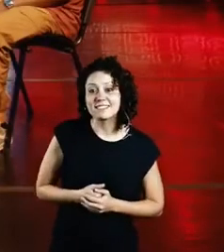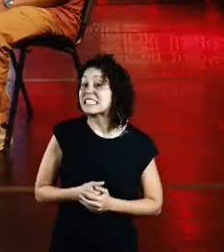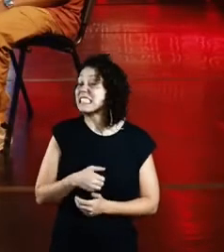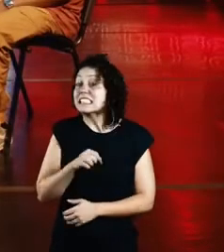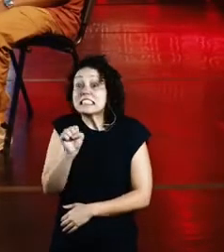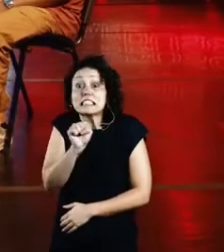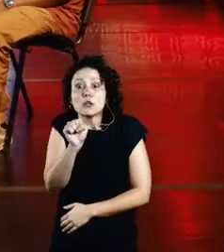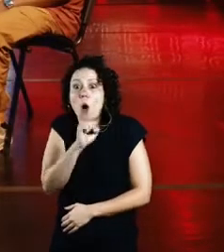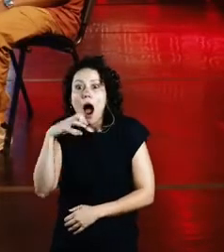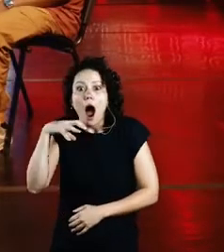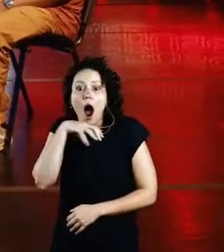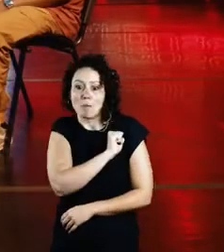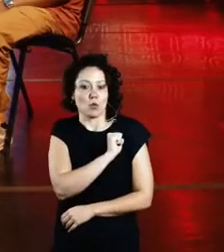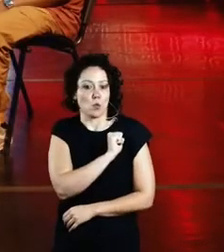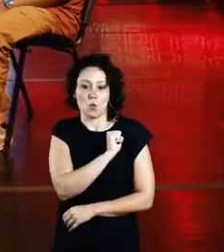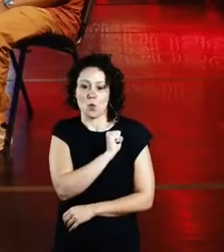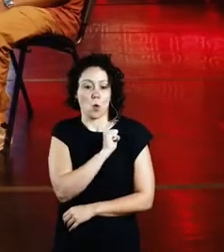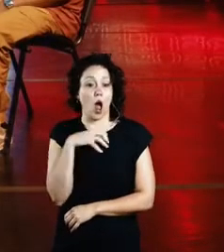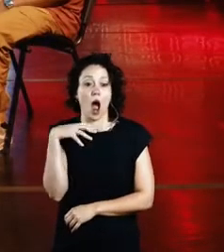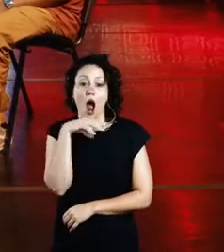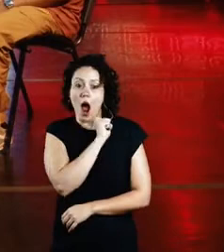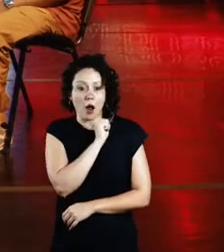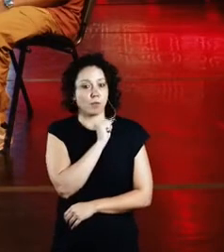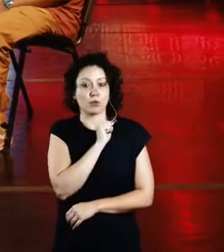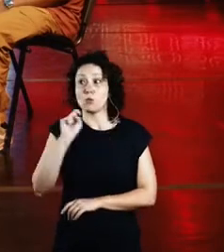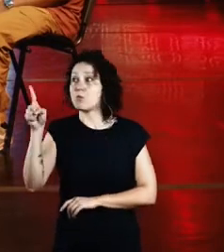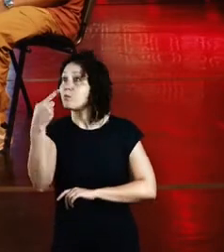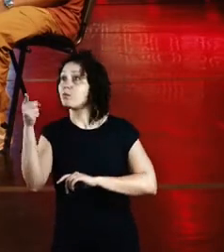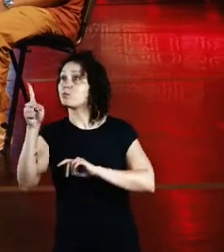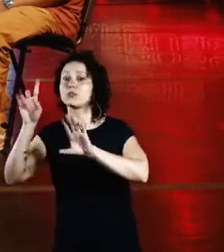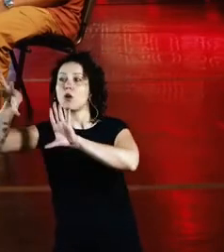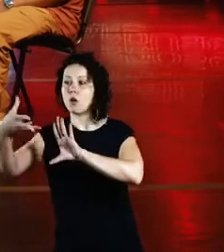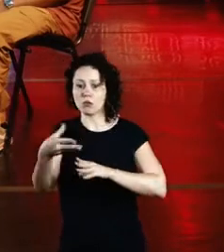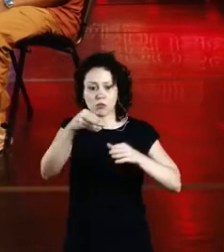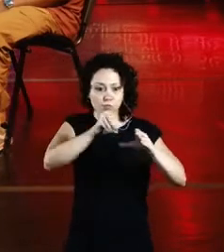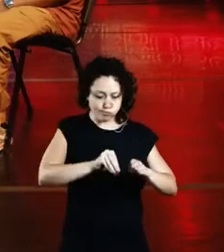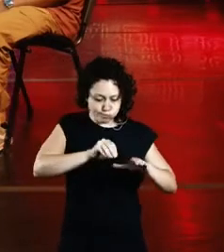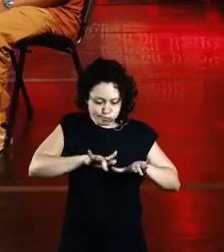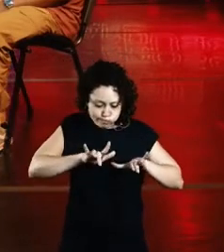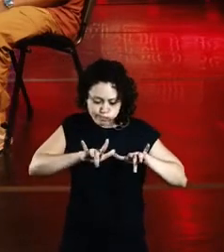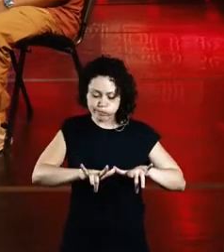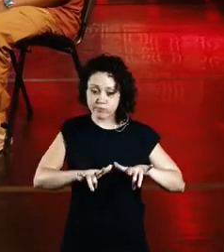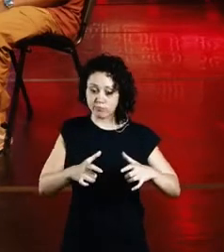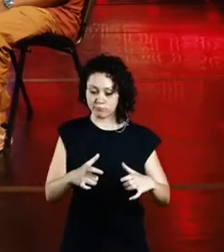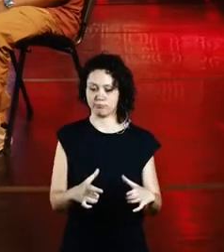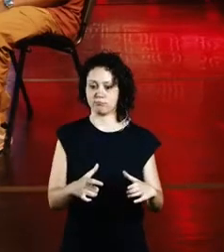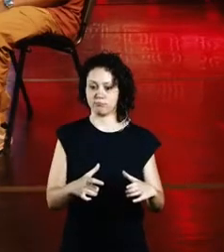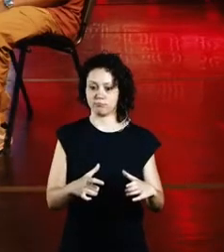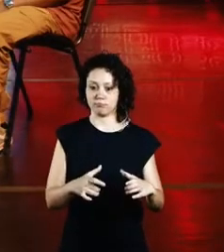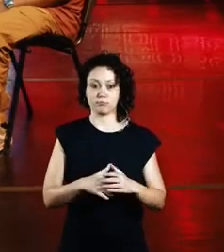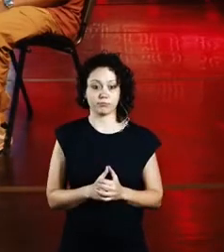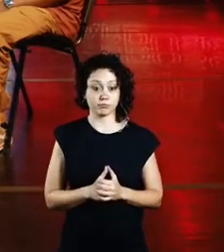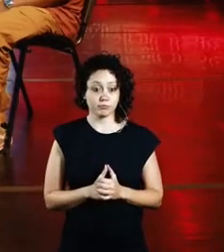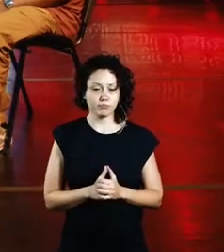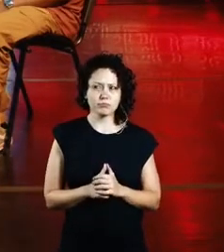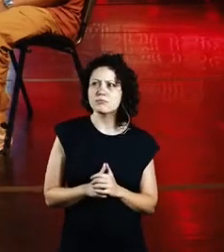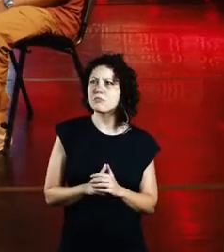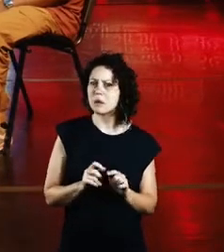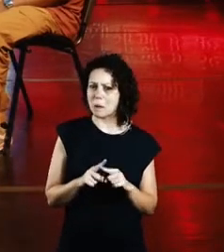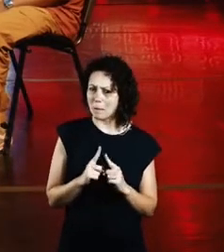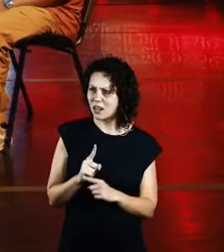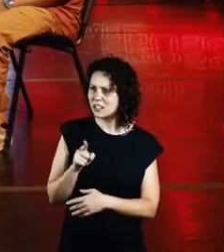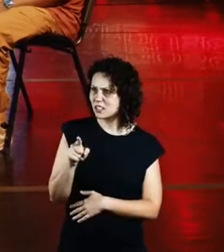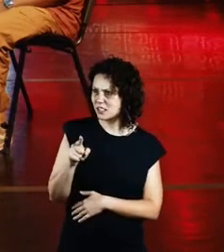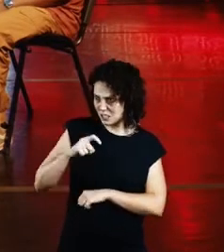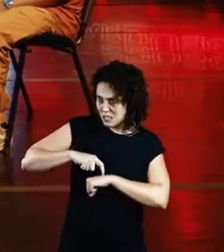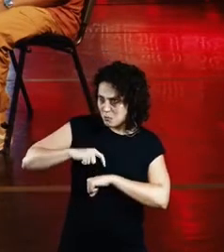Segundos. Segundos. Né? Você pega o som de forja lá, faz assim, ó. Arrasta para baixo. Mas, Duda, você fez parte dessa produção, Duda?